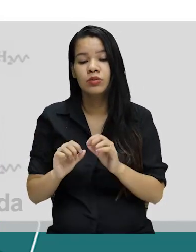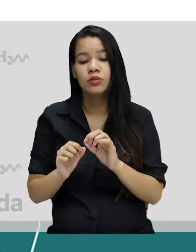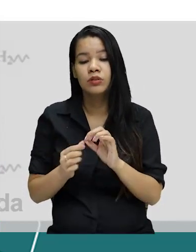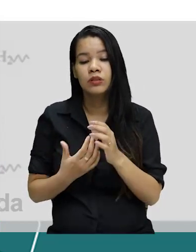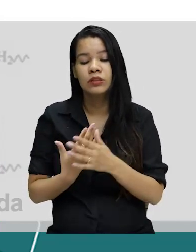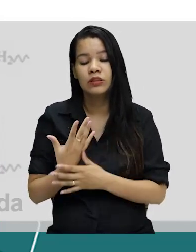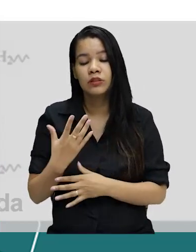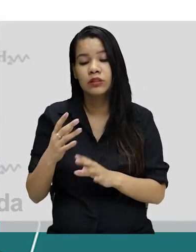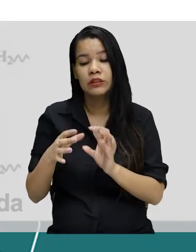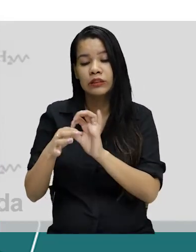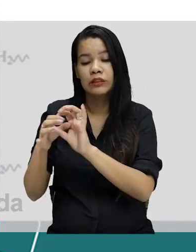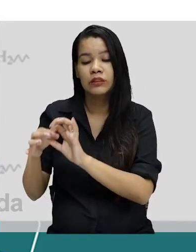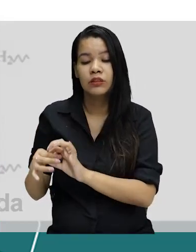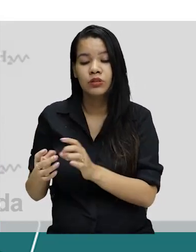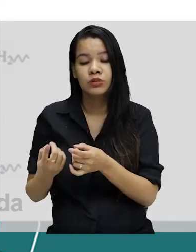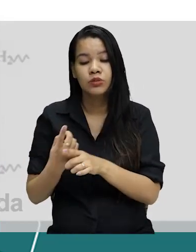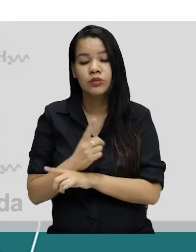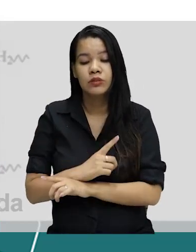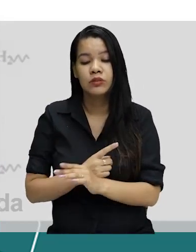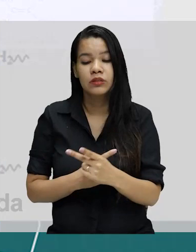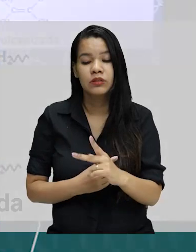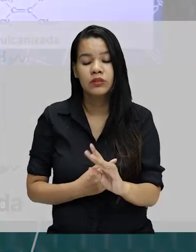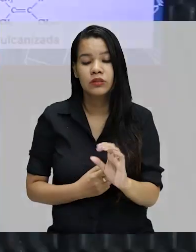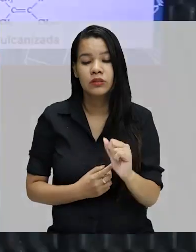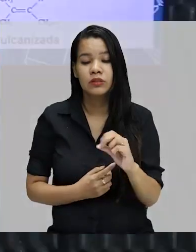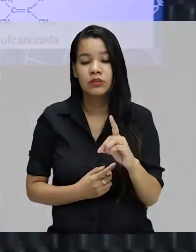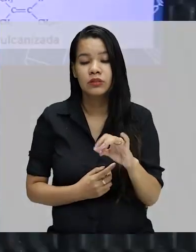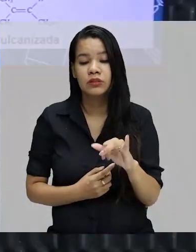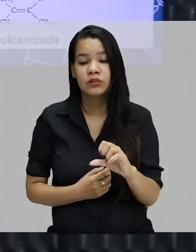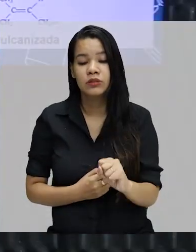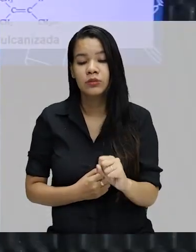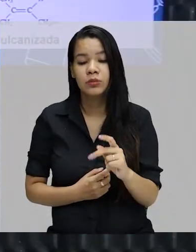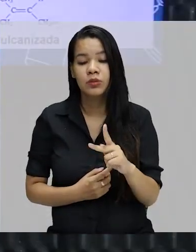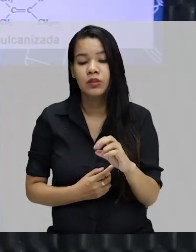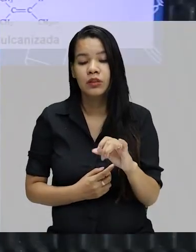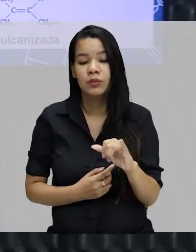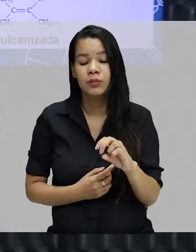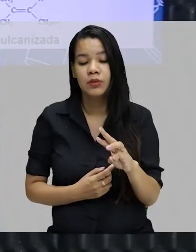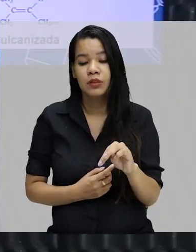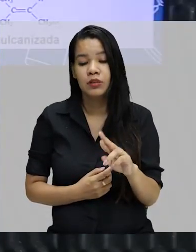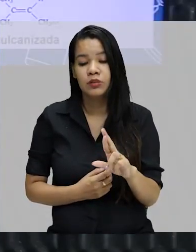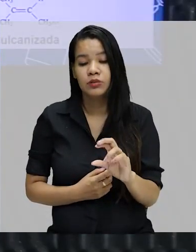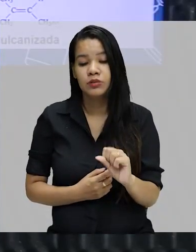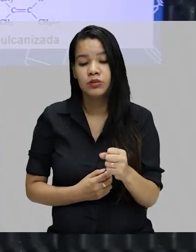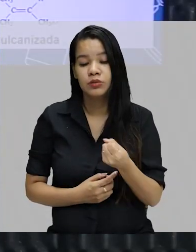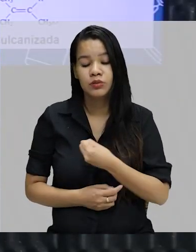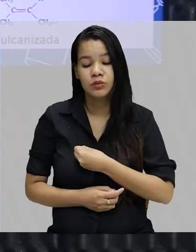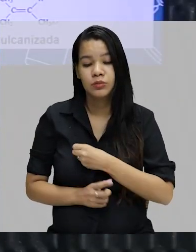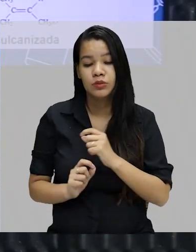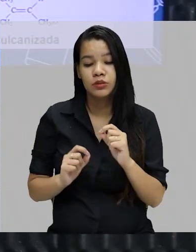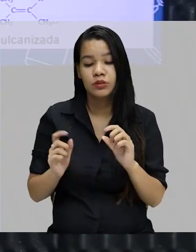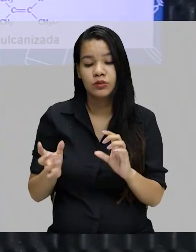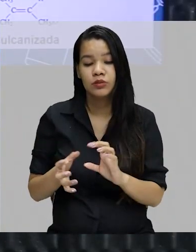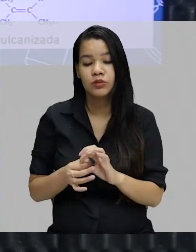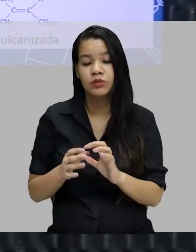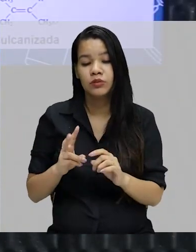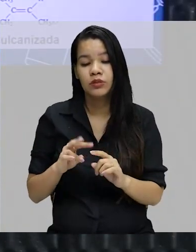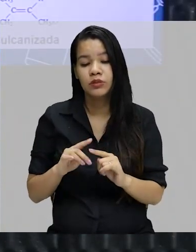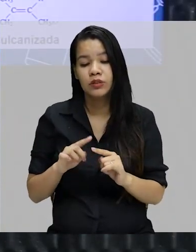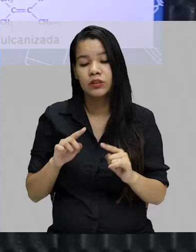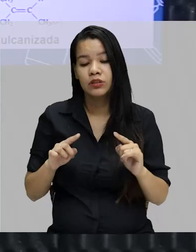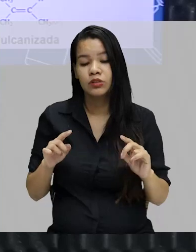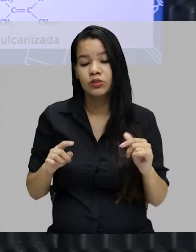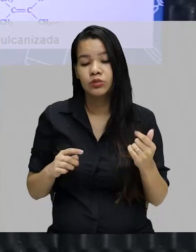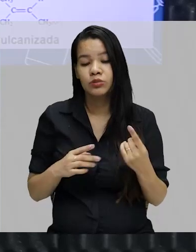ligações cruzadas entre as cadeias do polímero. E o número de enxofre que une as cadeias varia de 1